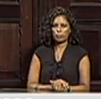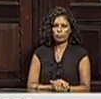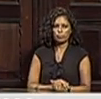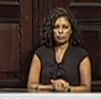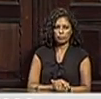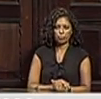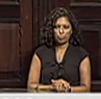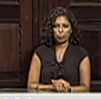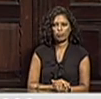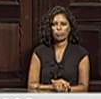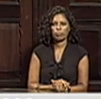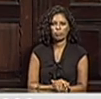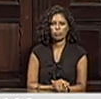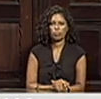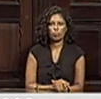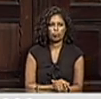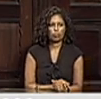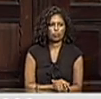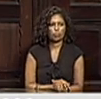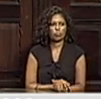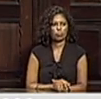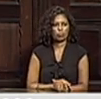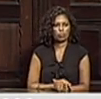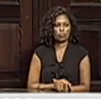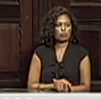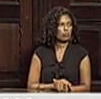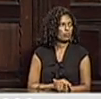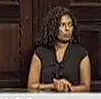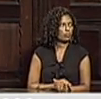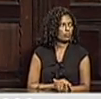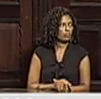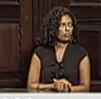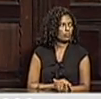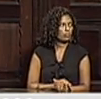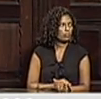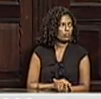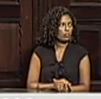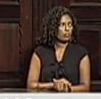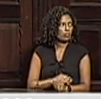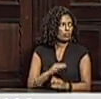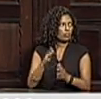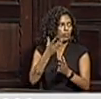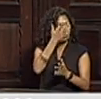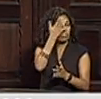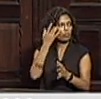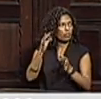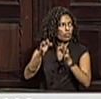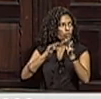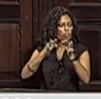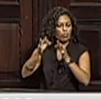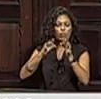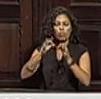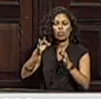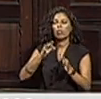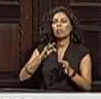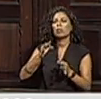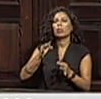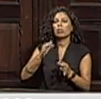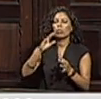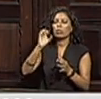Senhores que aprovam essa comissão, rejeitado. Verificação, senhor presidente. Verificação pedida pelo autor, deputado Flávio